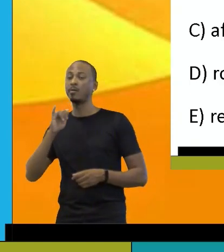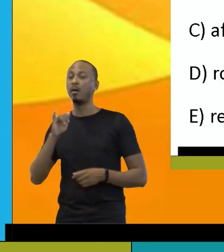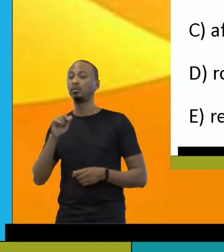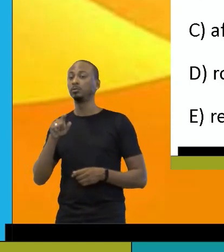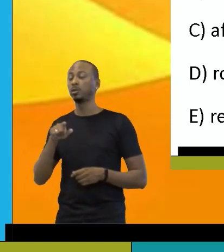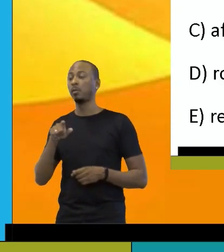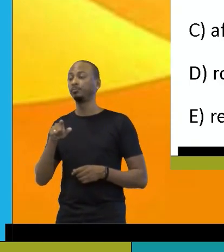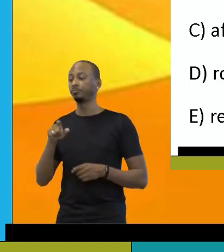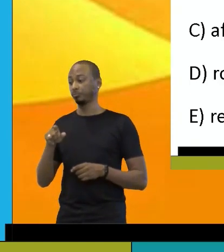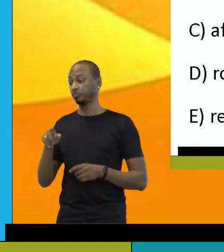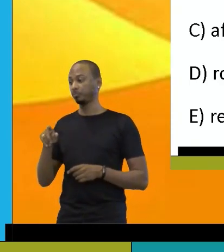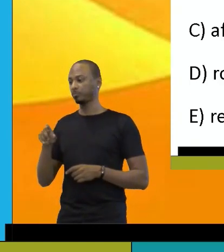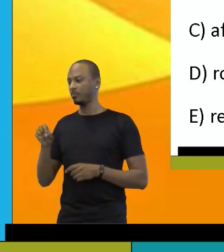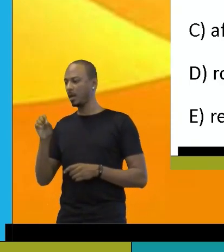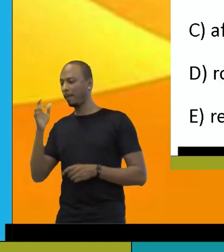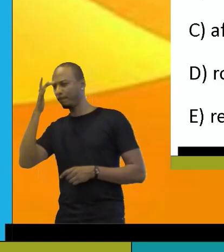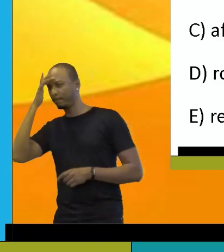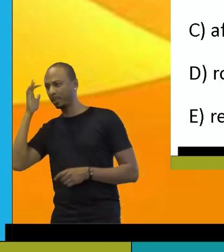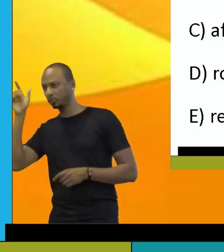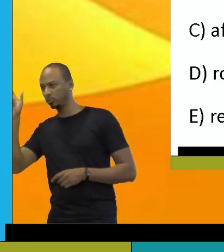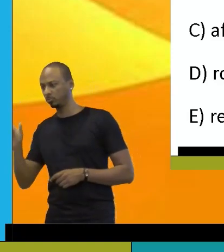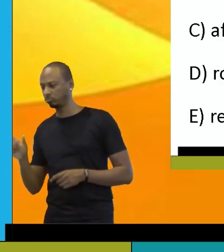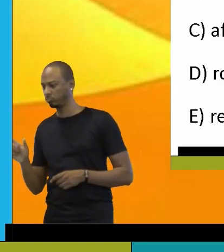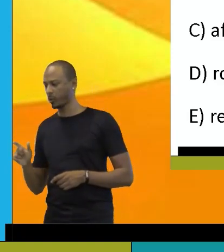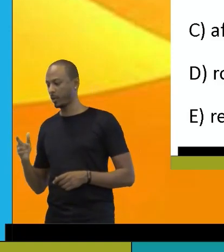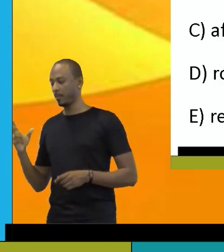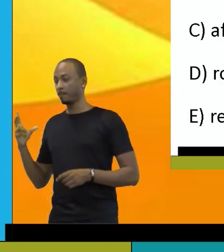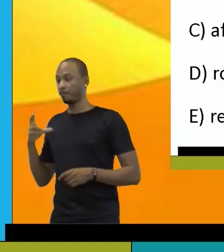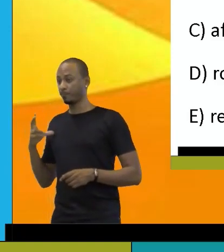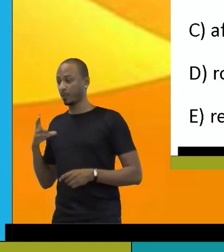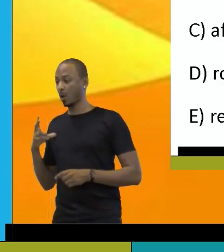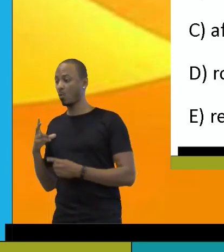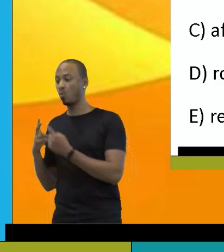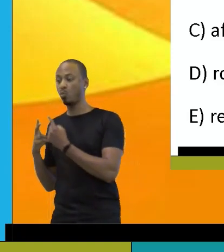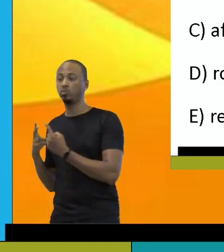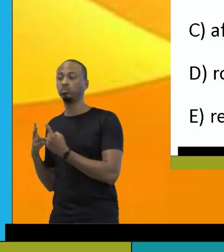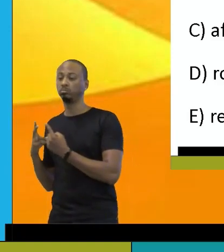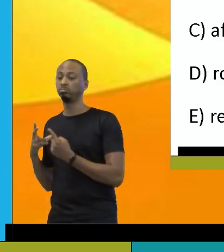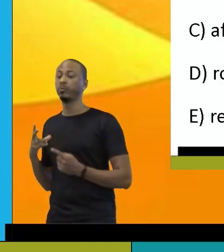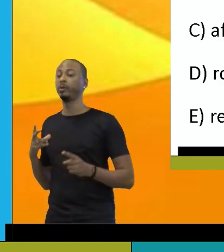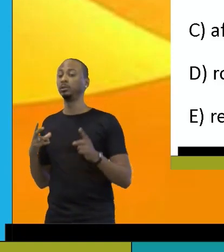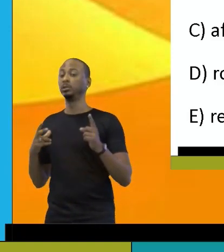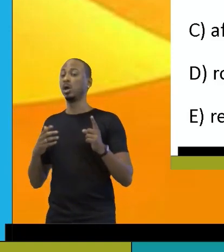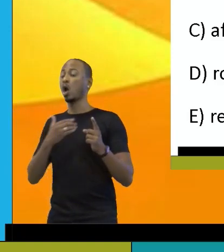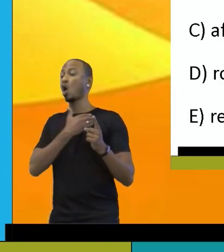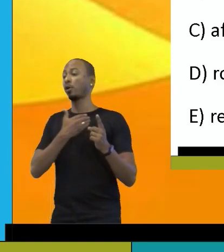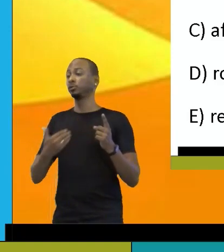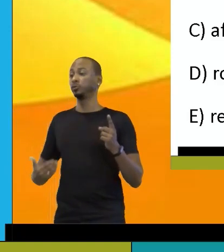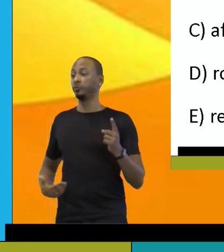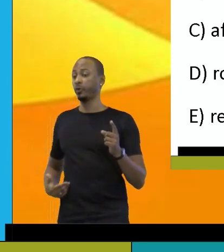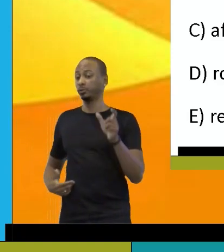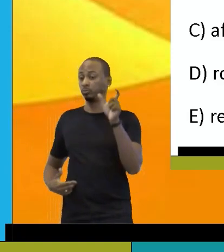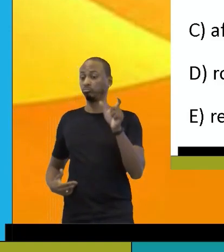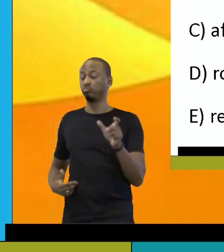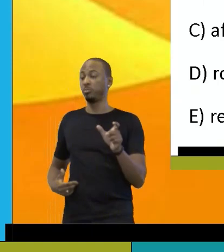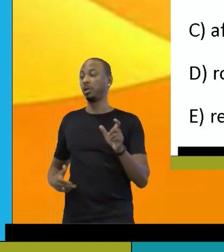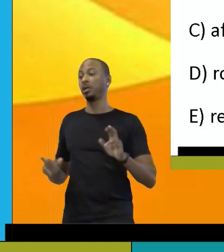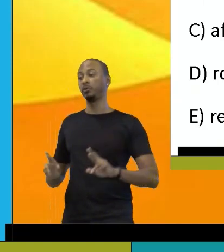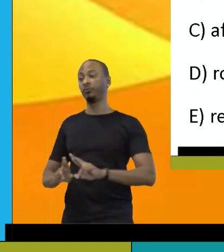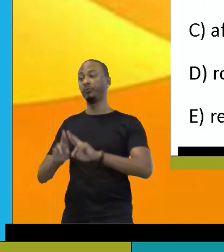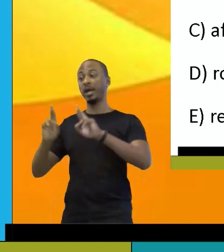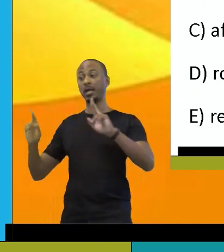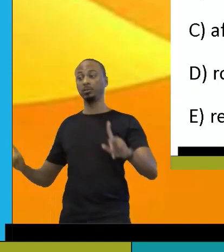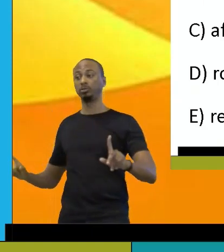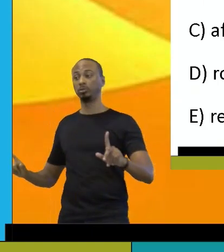governante, ele deve governar para todos, para o bem comum. para o interesse coletivo e não apenas